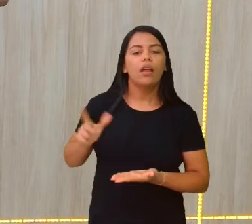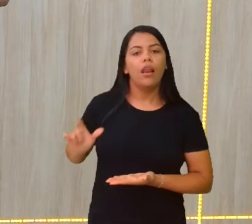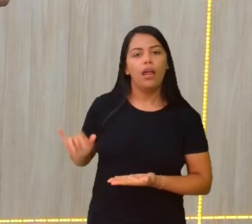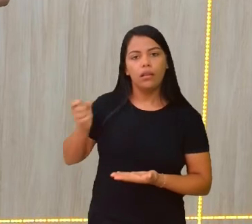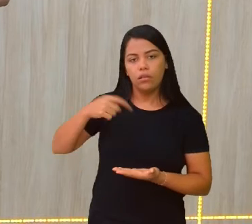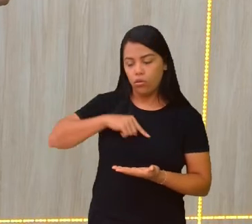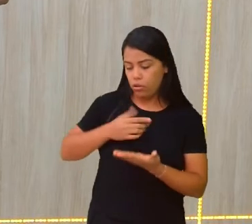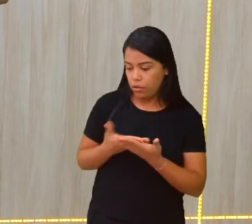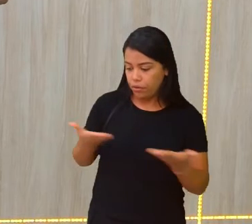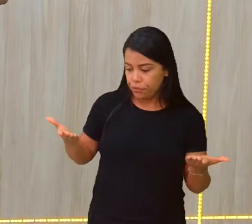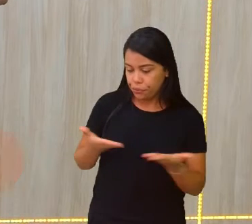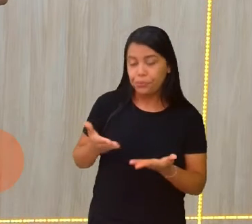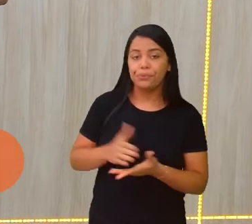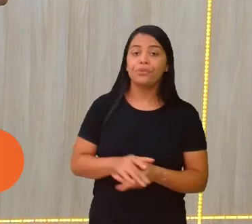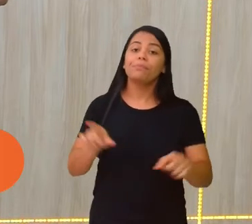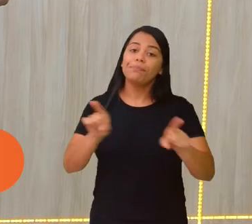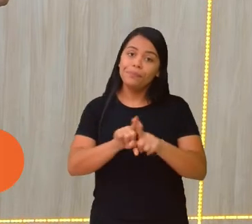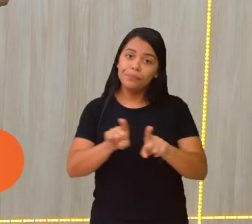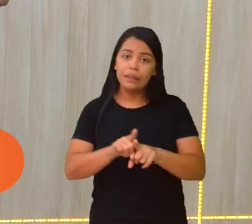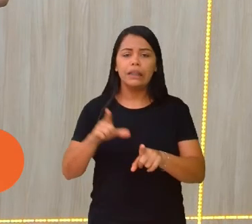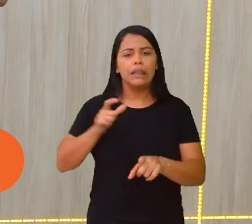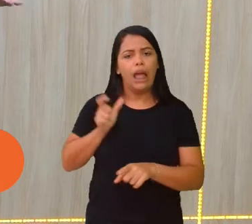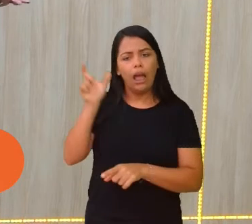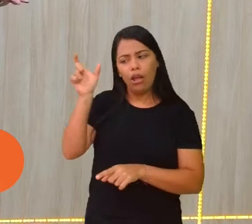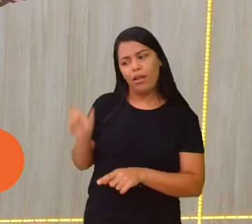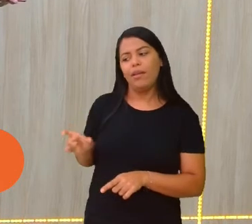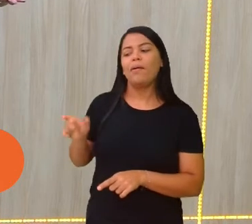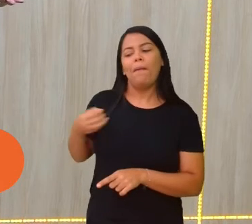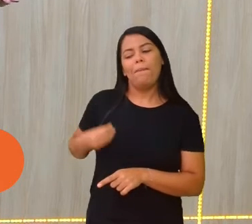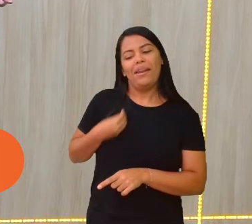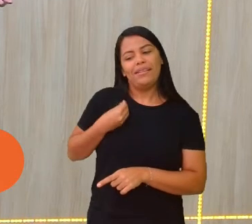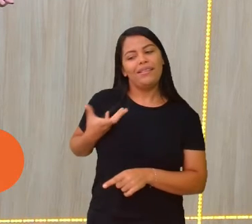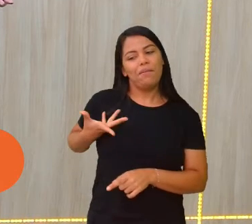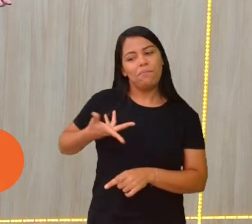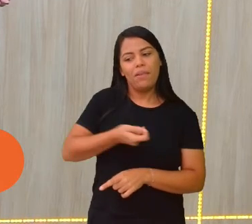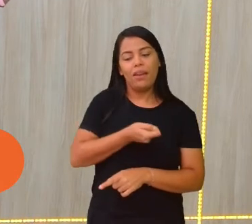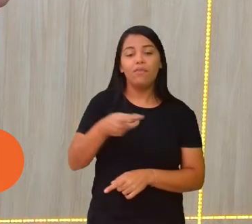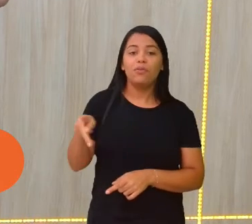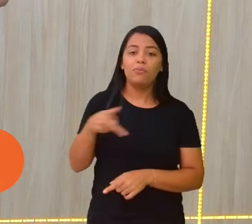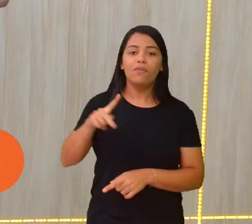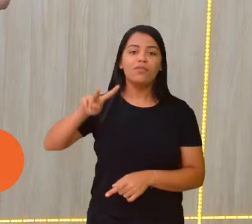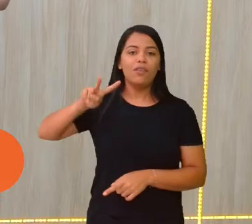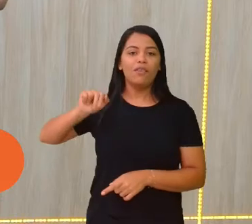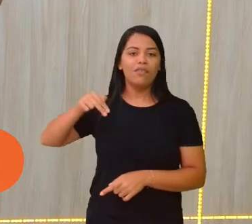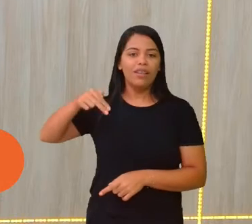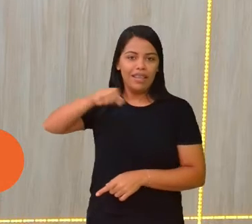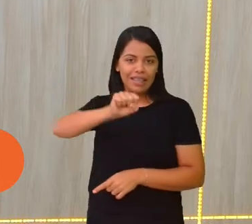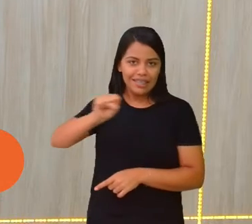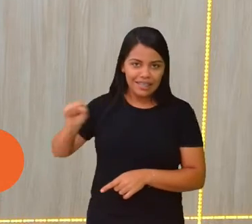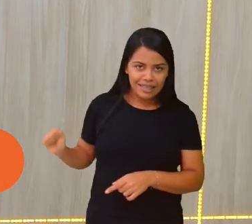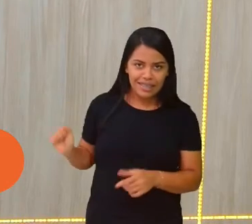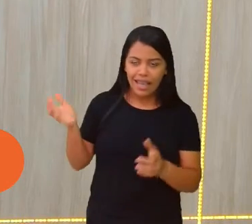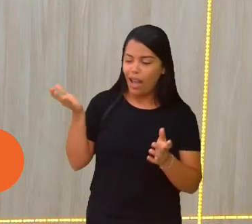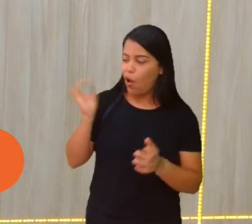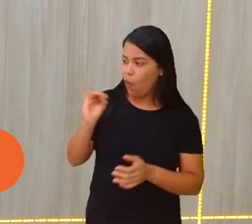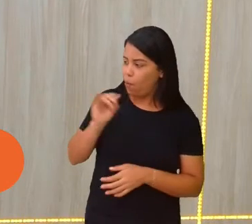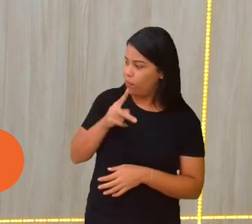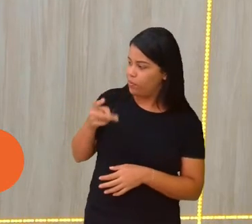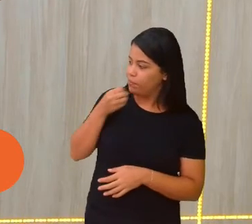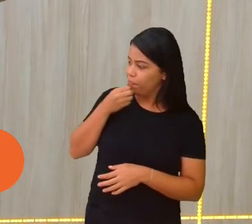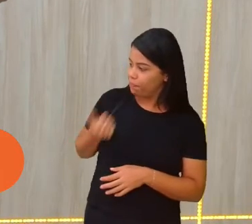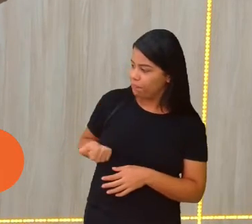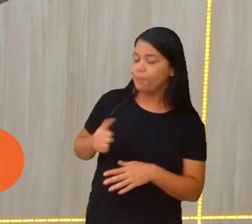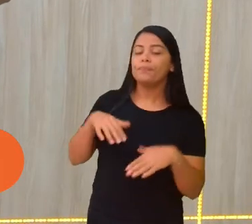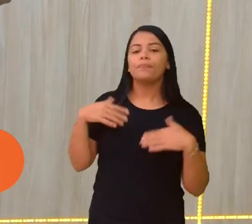de hoje. E também eu conto com a presença ilustre, da nossa querida professora Vanessa. Oi, professora, tudo